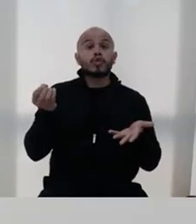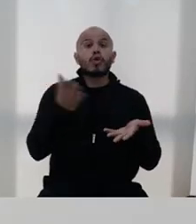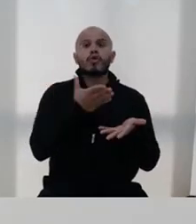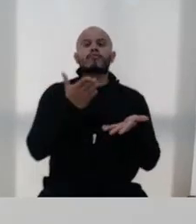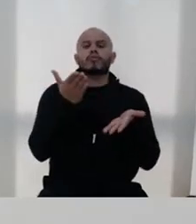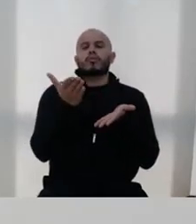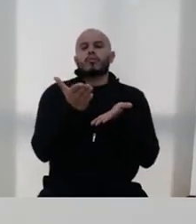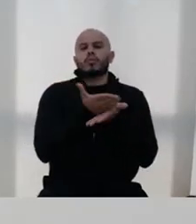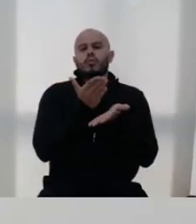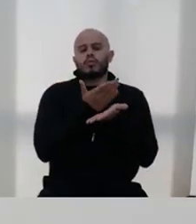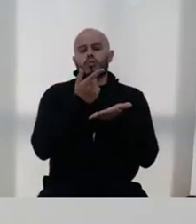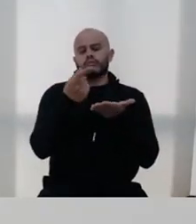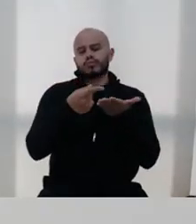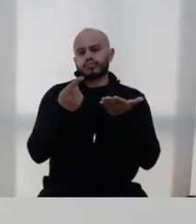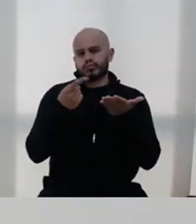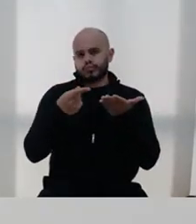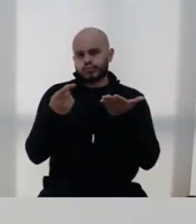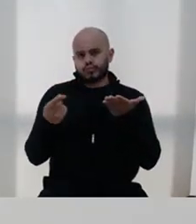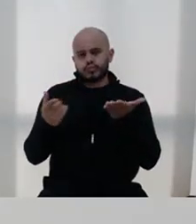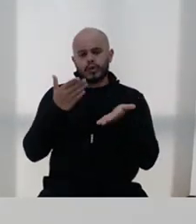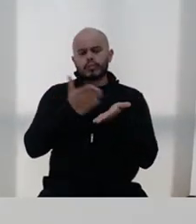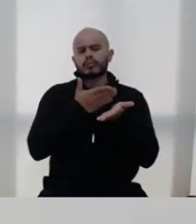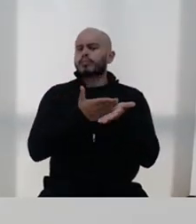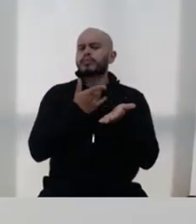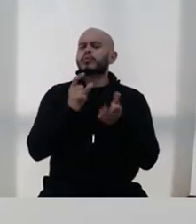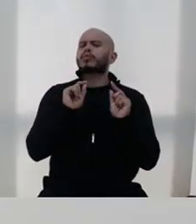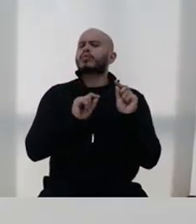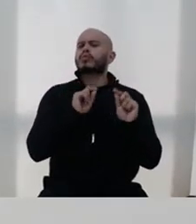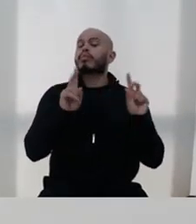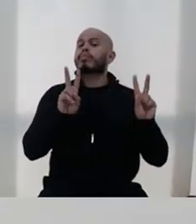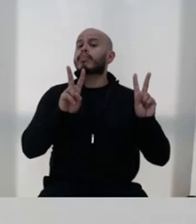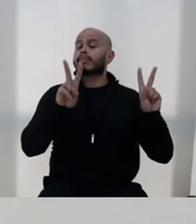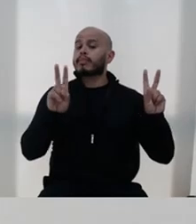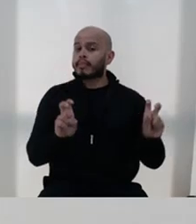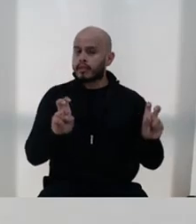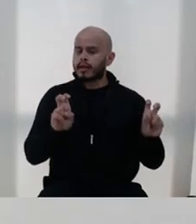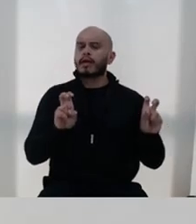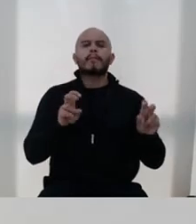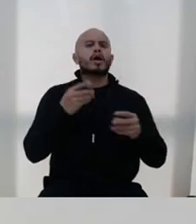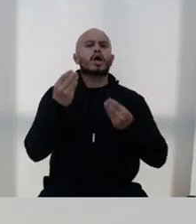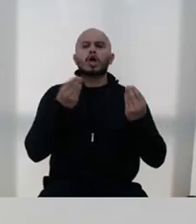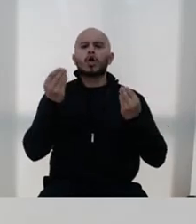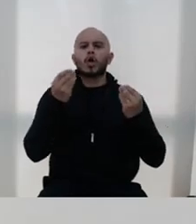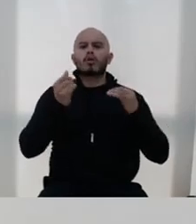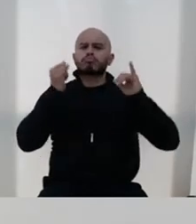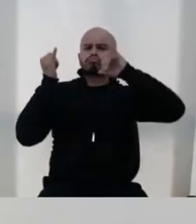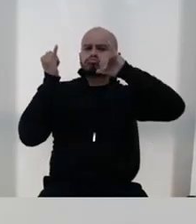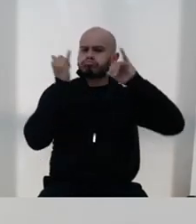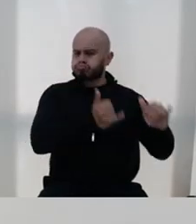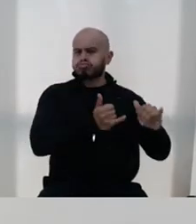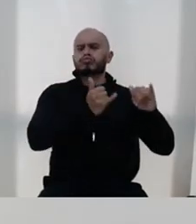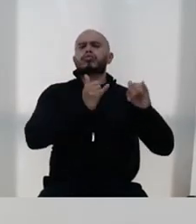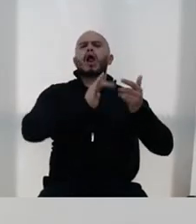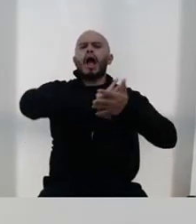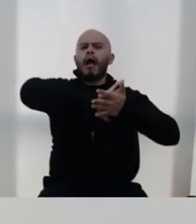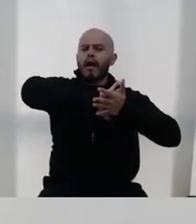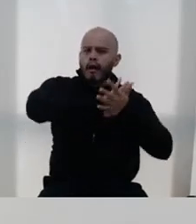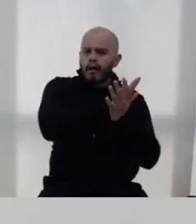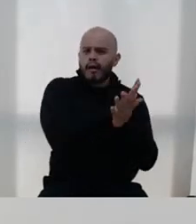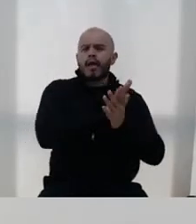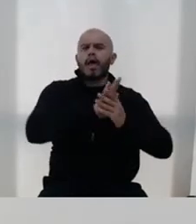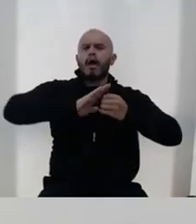cartilha para enfrentamento às questões de assédio e discriminação dentro da Defensoria Pública do Estado de São Paulo, isso